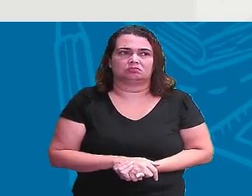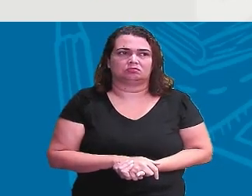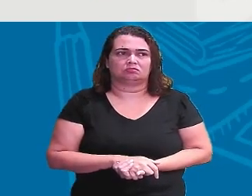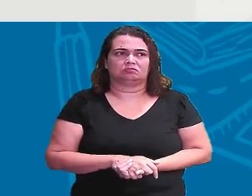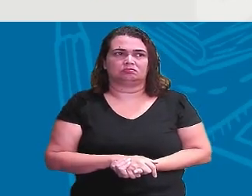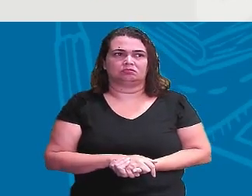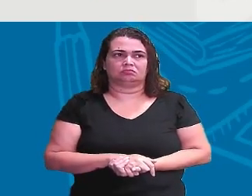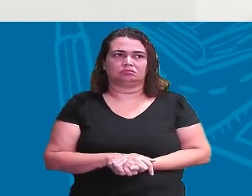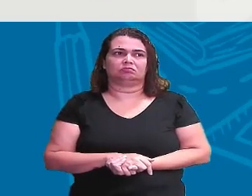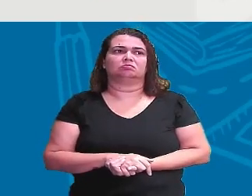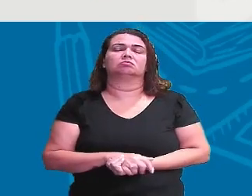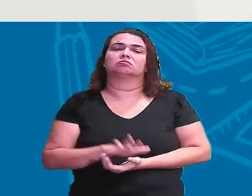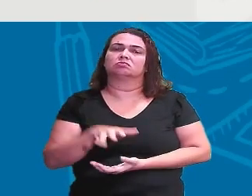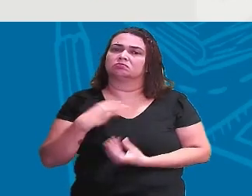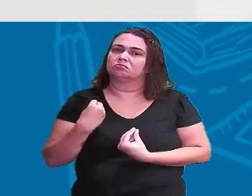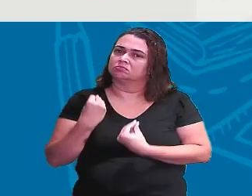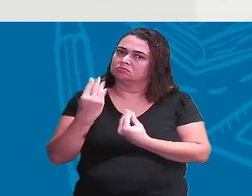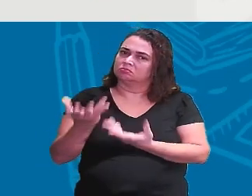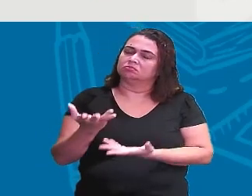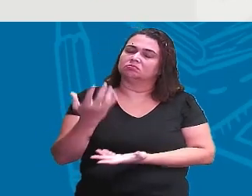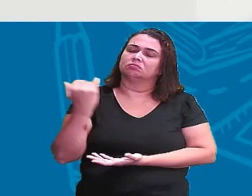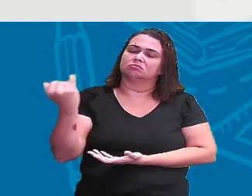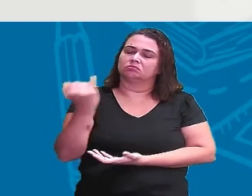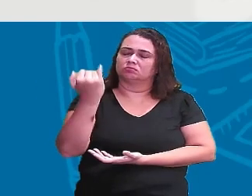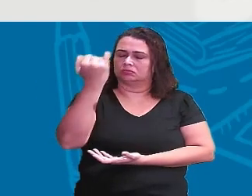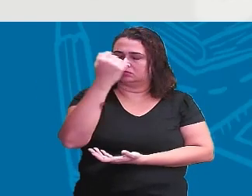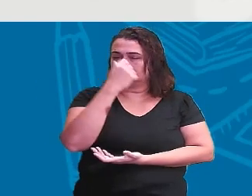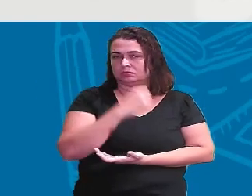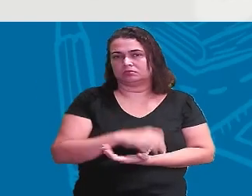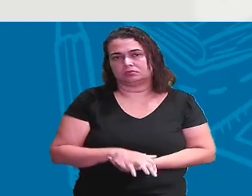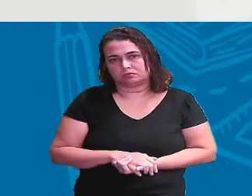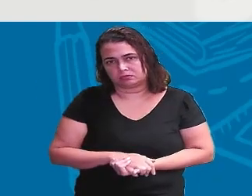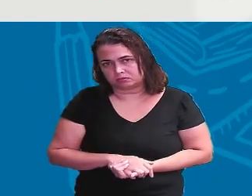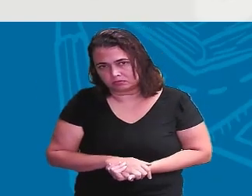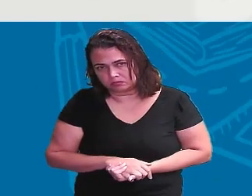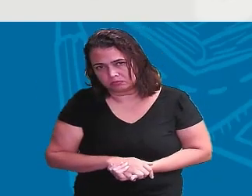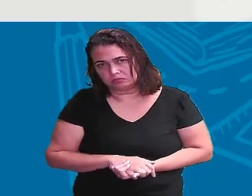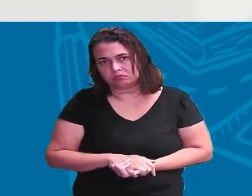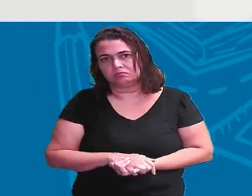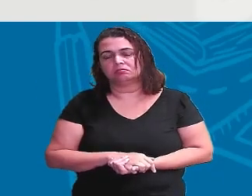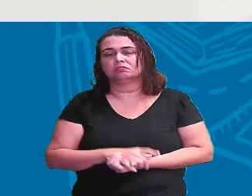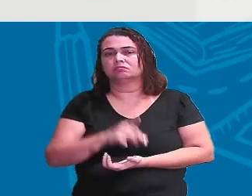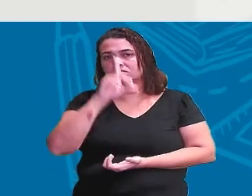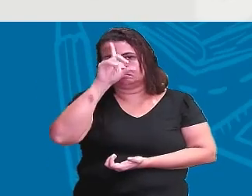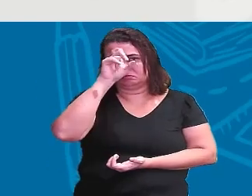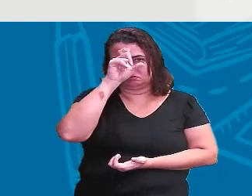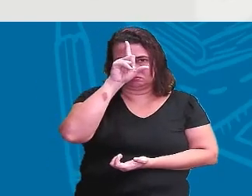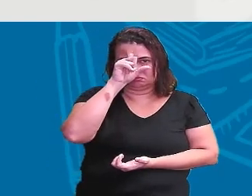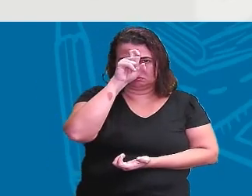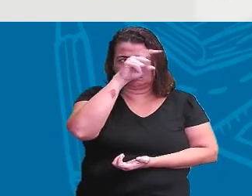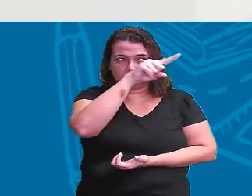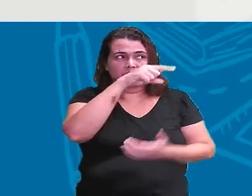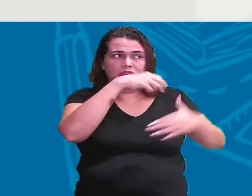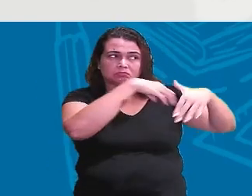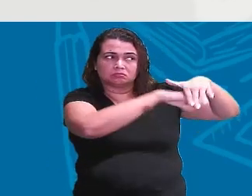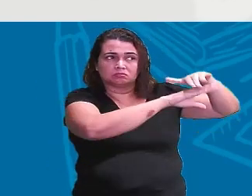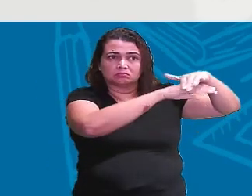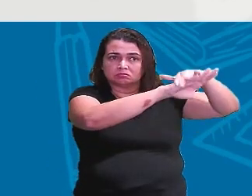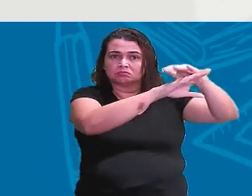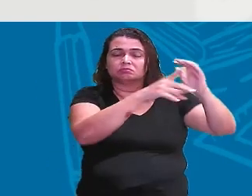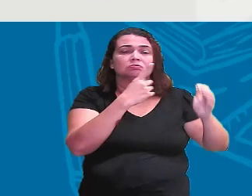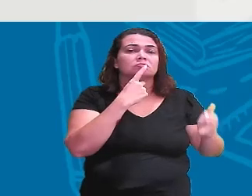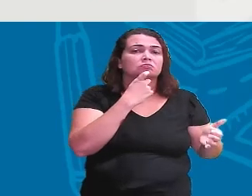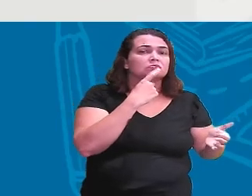né? E essa doação de sangue é fundamental para que a gente possa manter os bancos de sangue dos hospitais, né, em